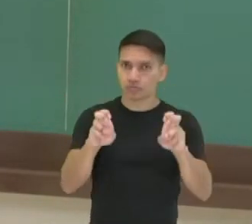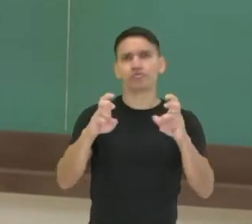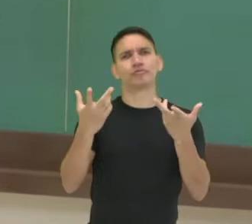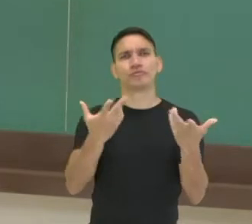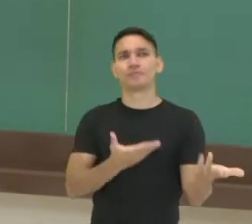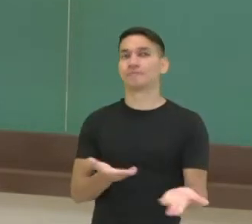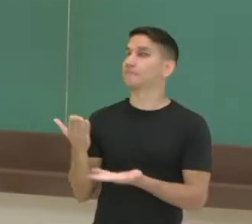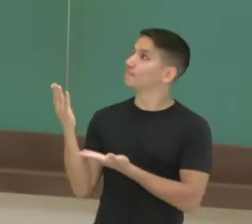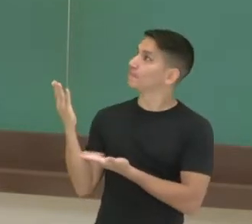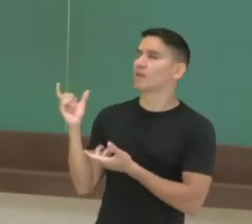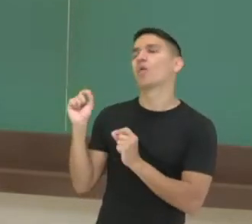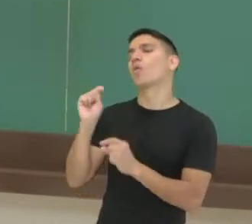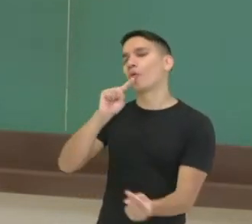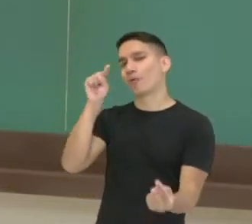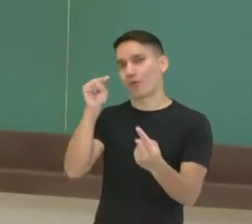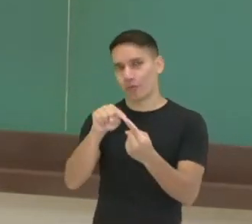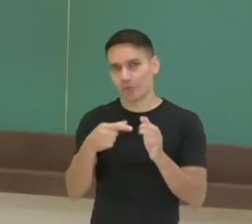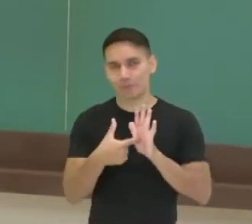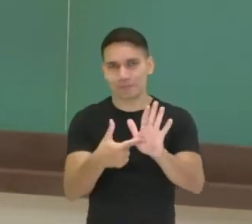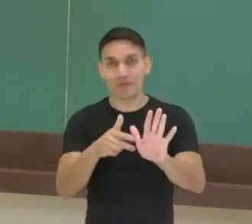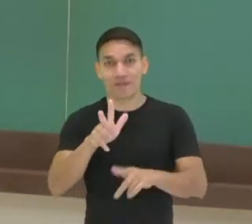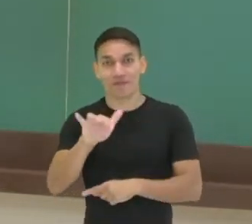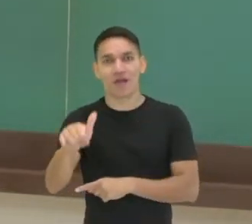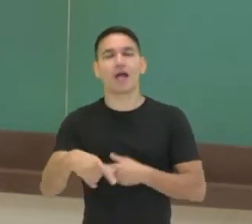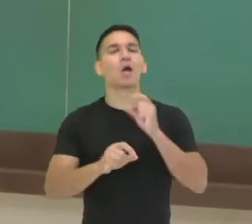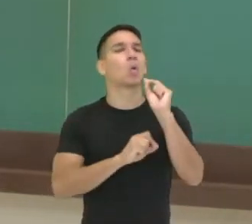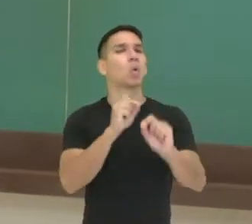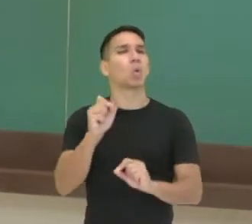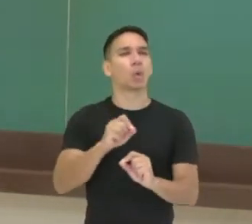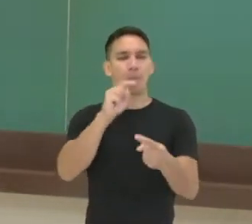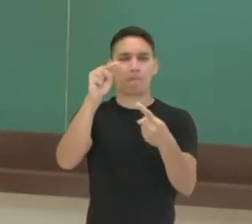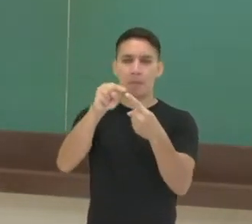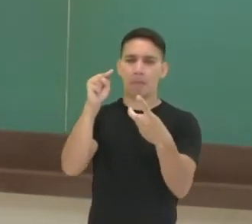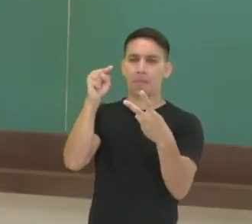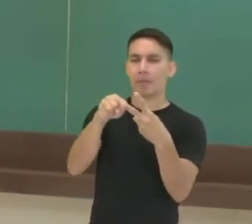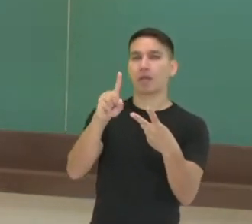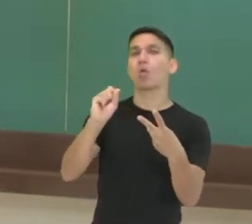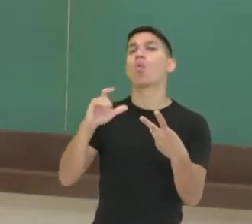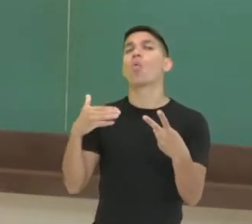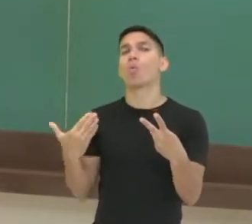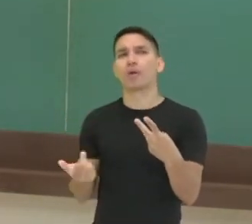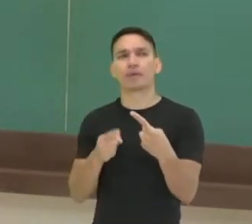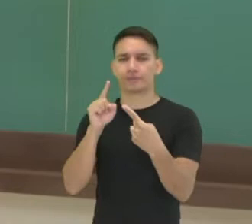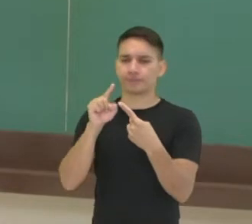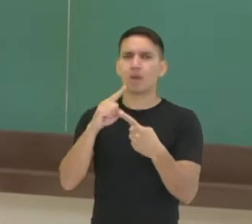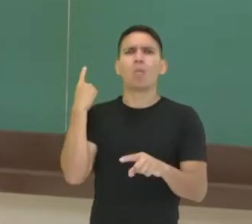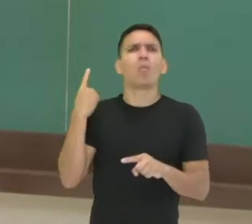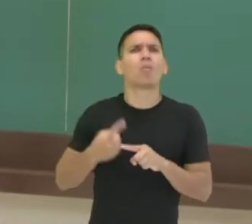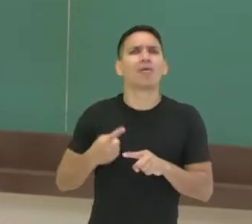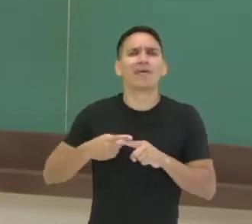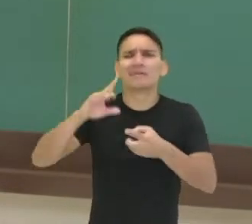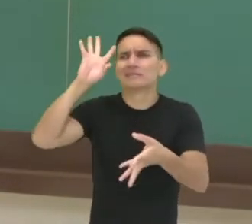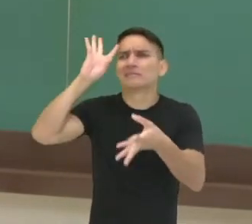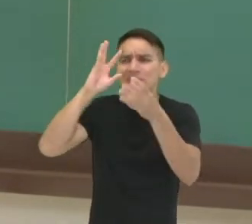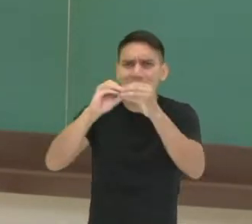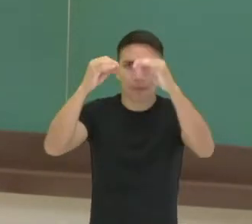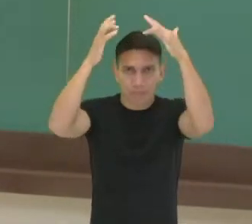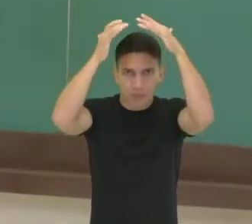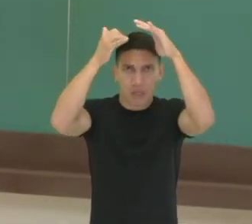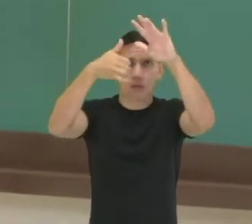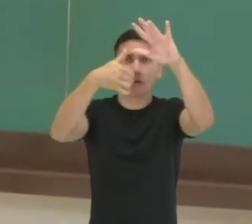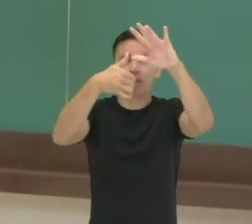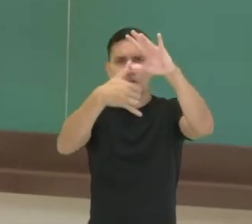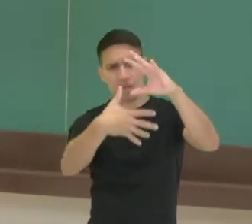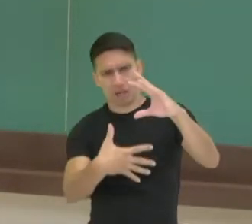nervoso? E para isso nós temos os nossos objetivos. Por que conhecer o sistema nervoso? Por